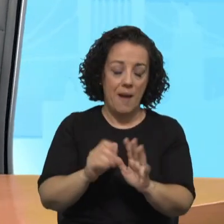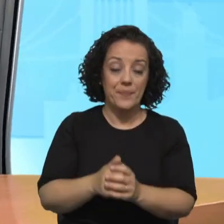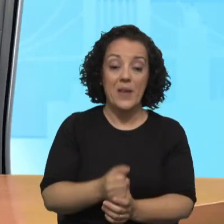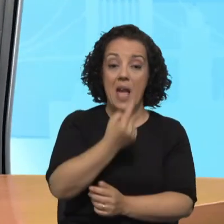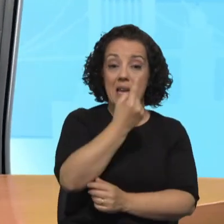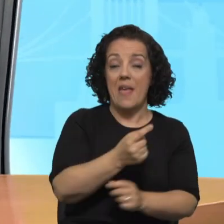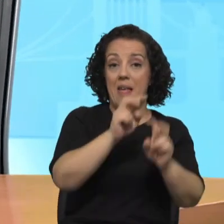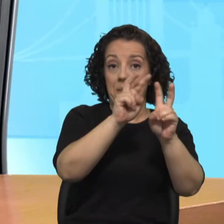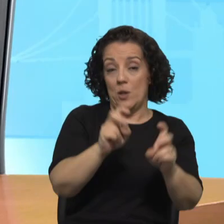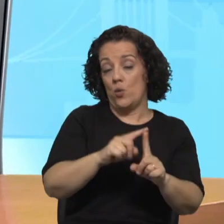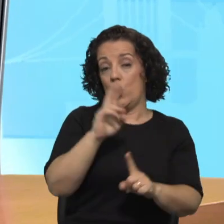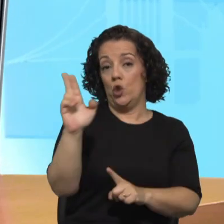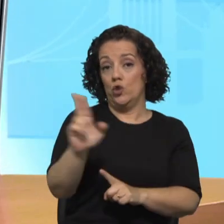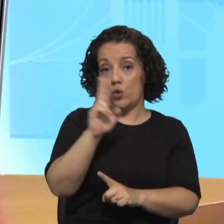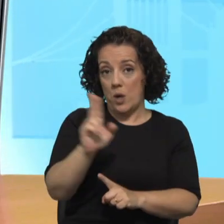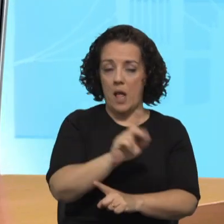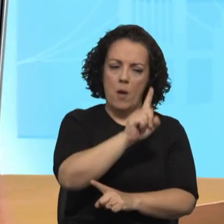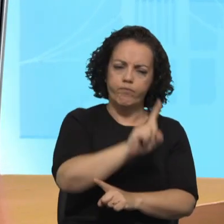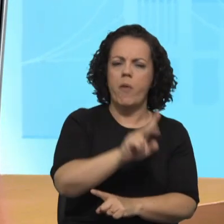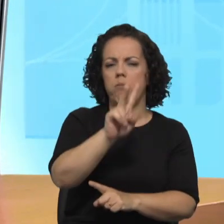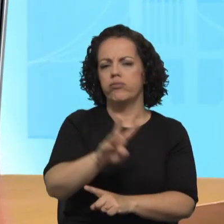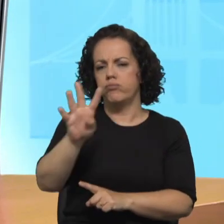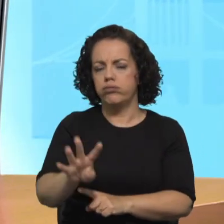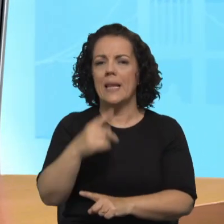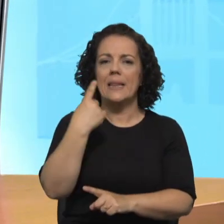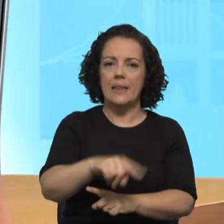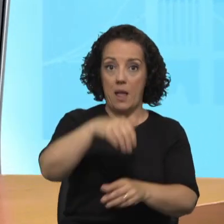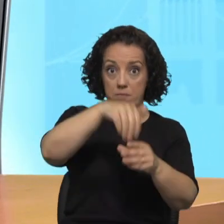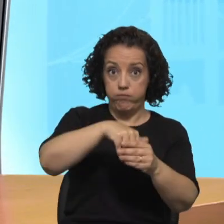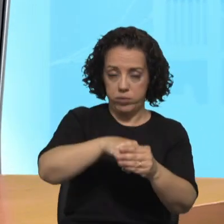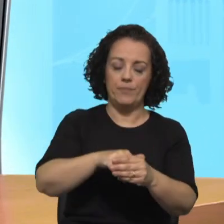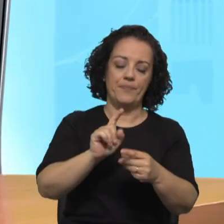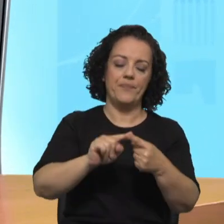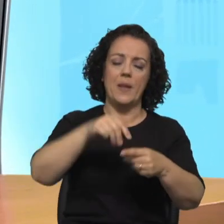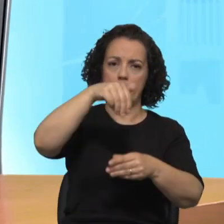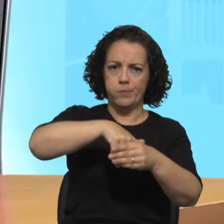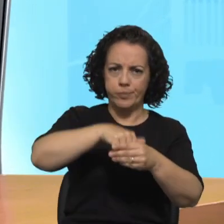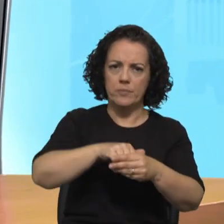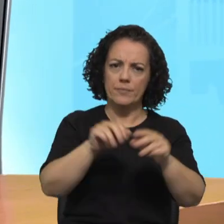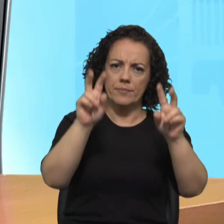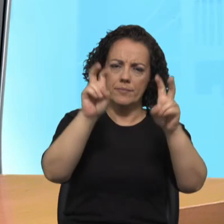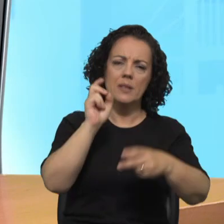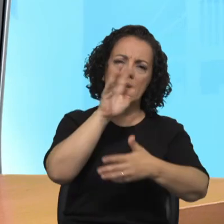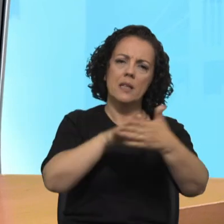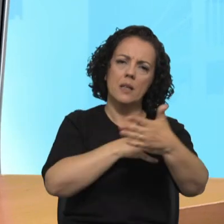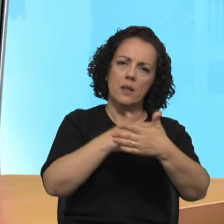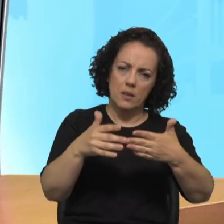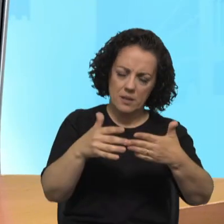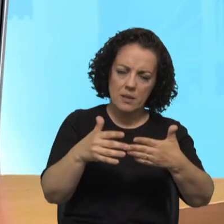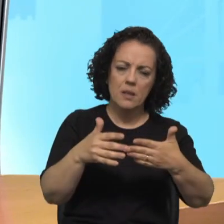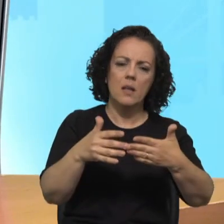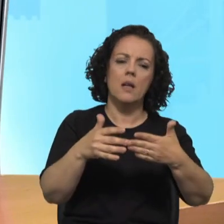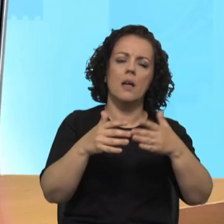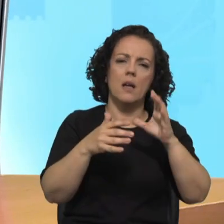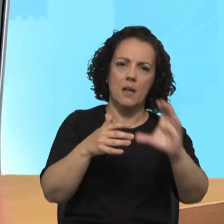portanto, cada jornada tem 3 partes, tem uma cronologia que situa o que é que aconteceu, o que é que estava a acontecer no mundo,